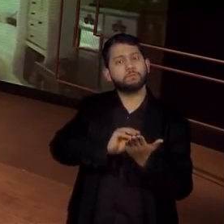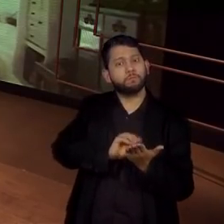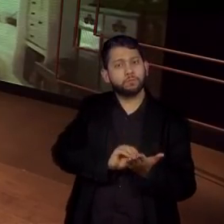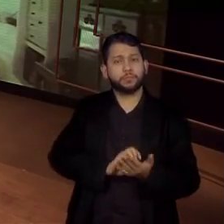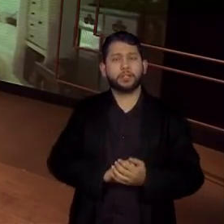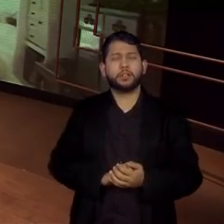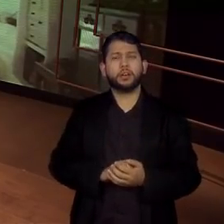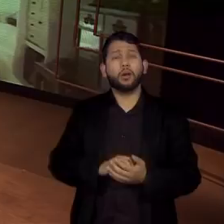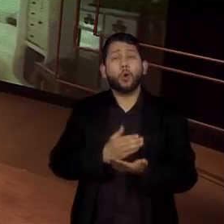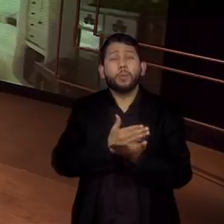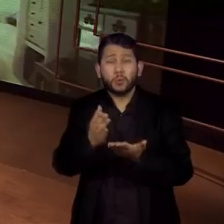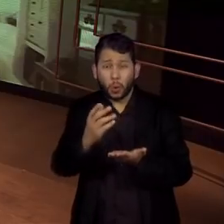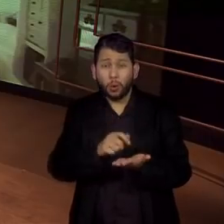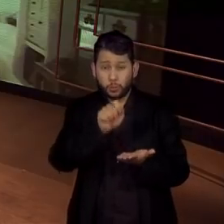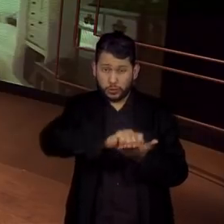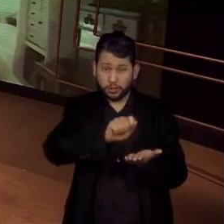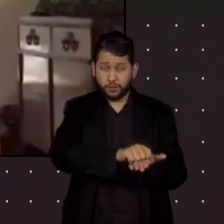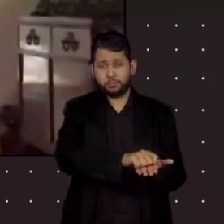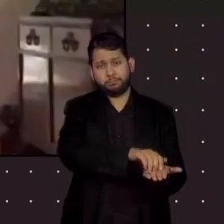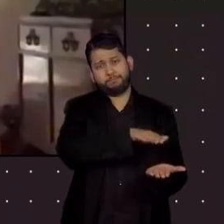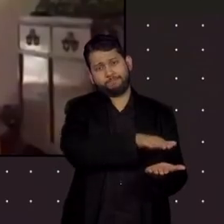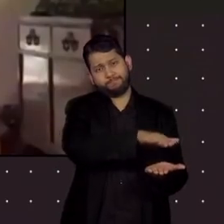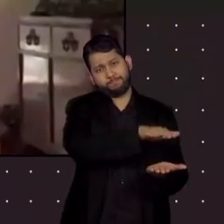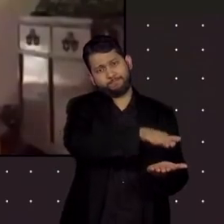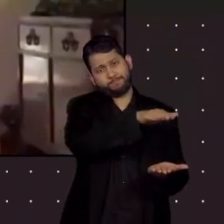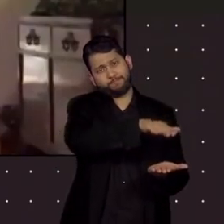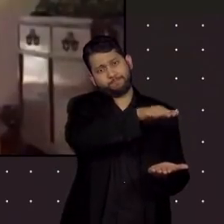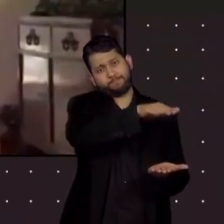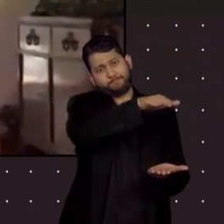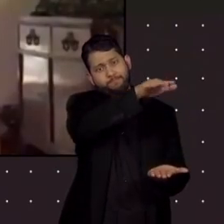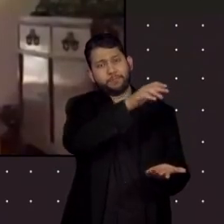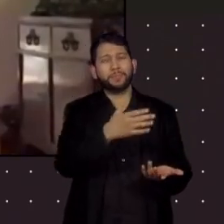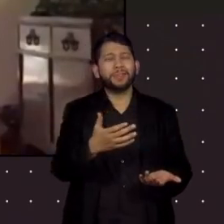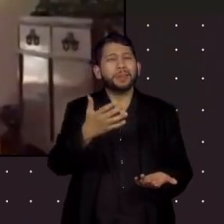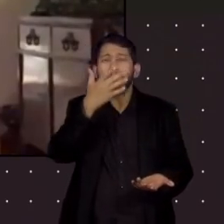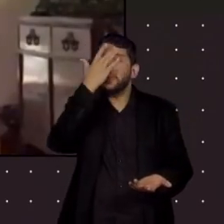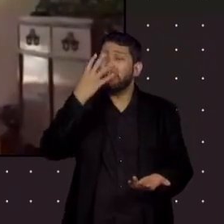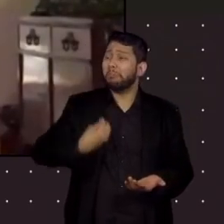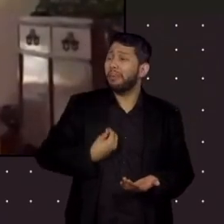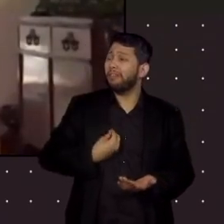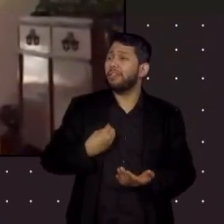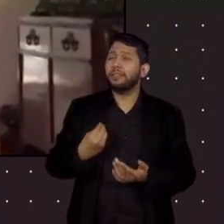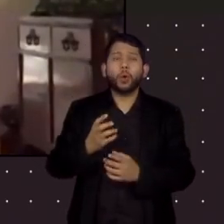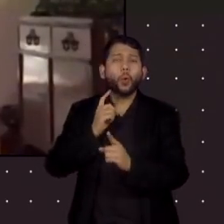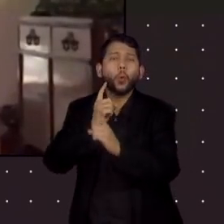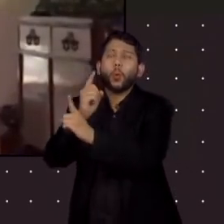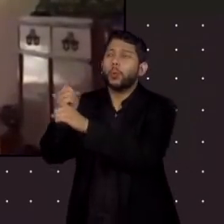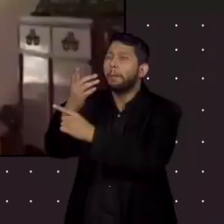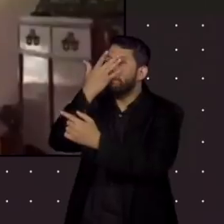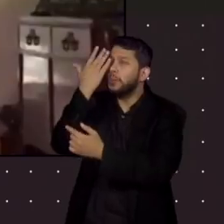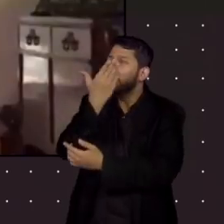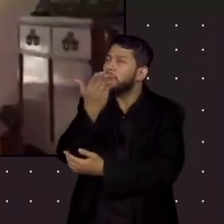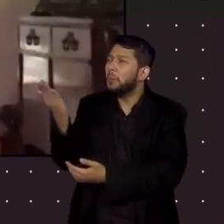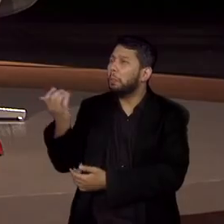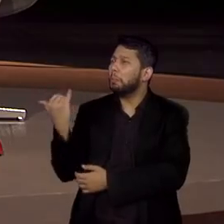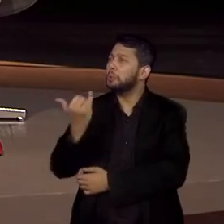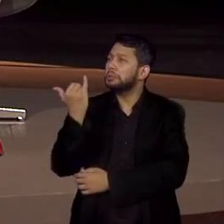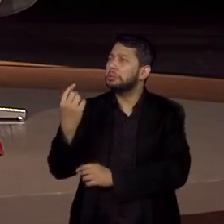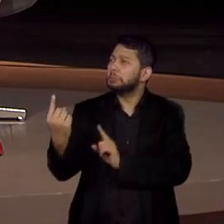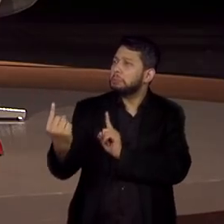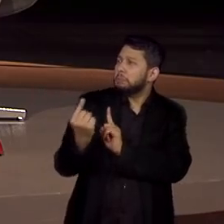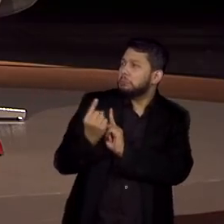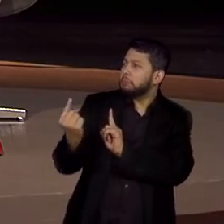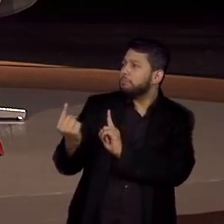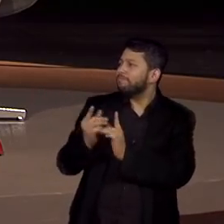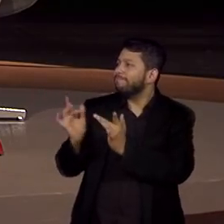tem tantas coisas que eu vivi, tantas pessoas passaram por mim, foram importantes na minha vida,